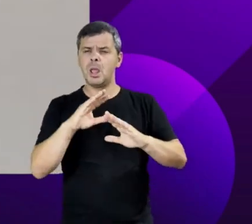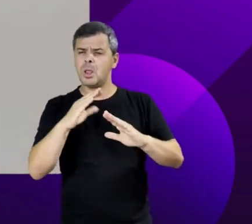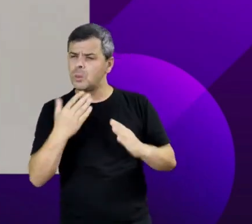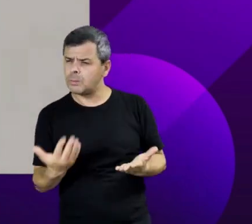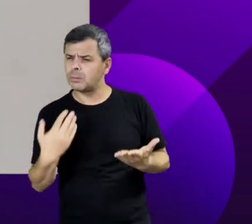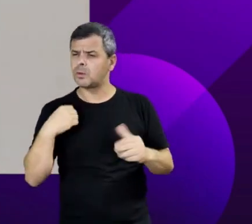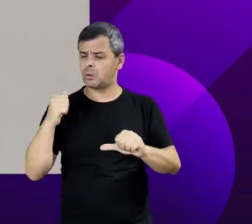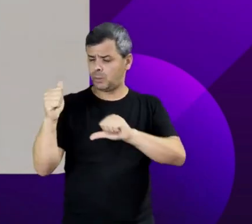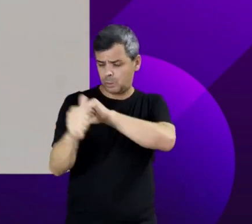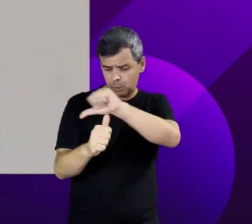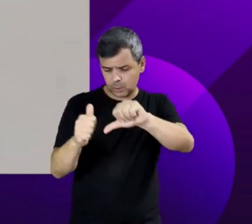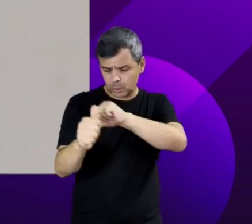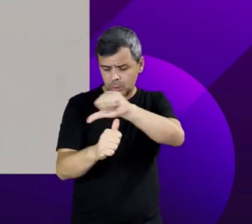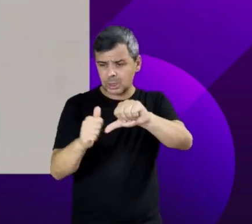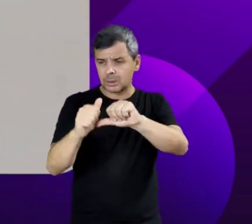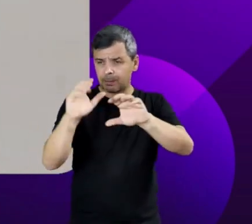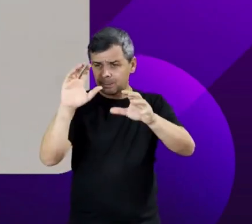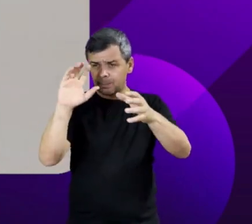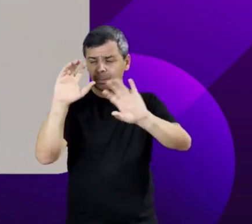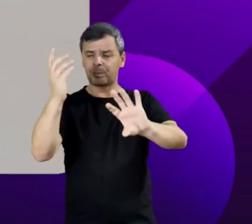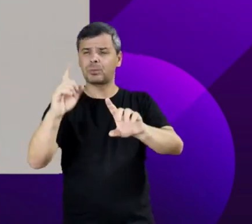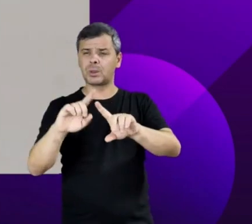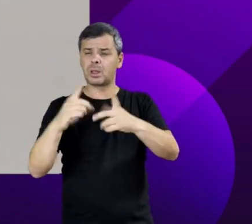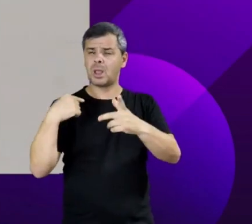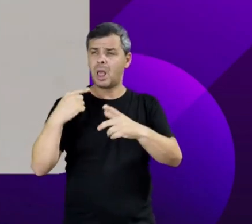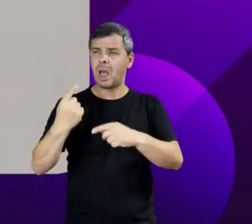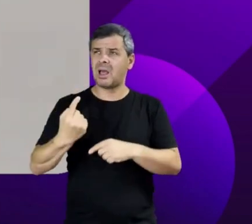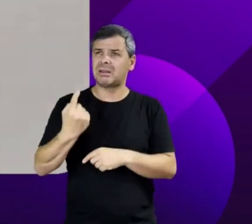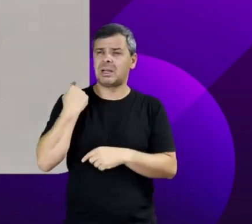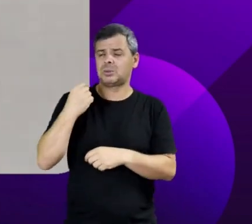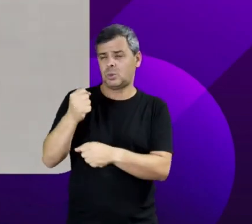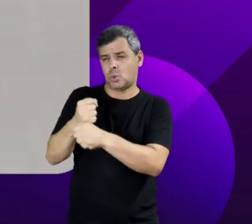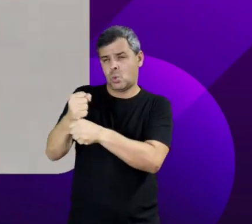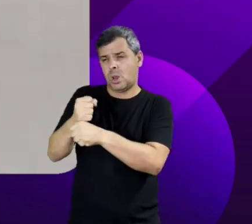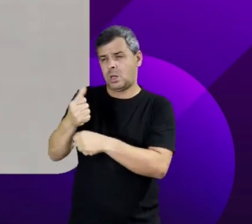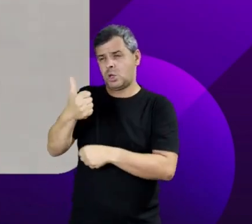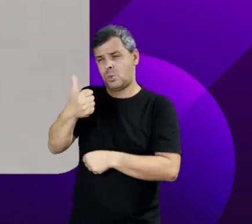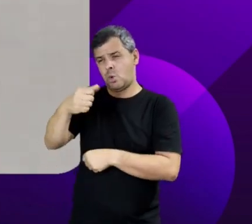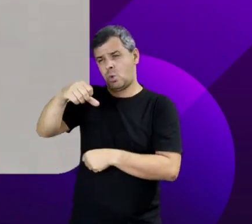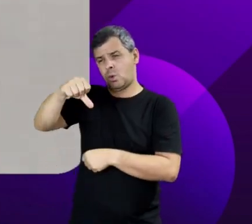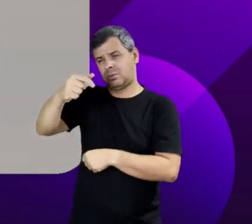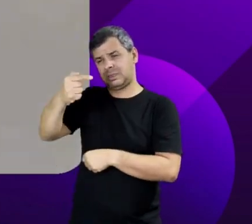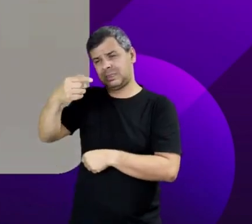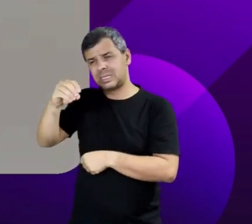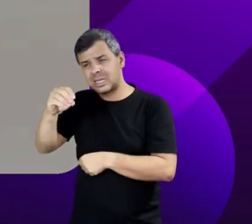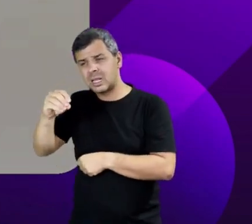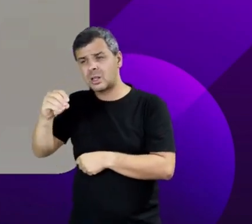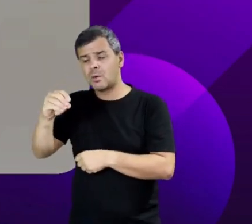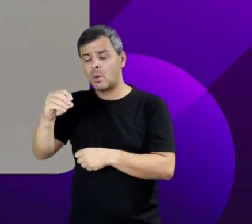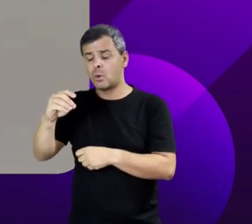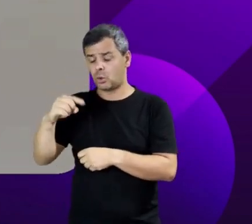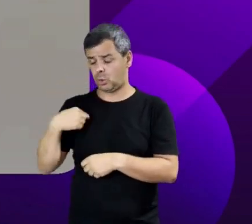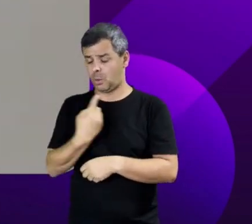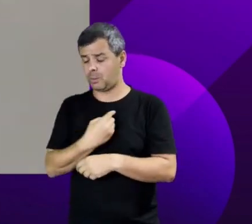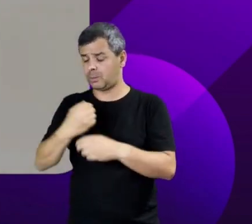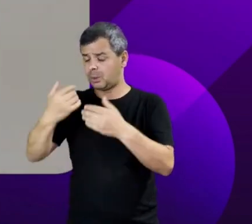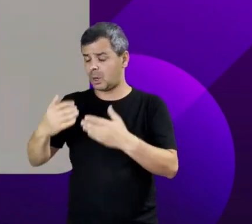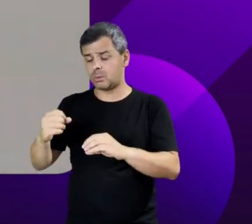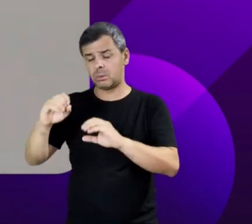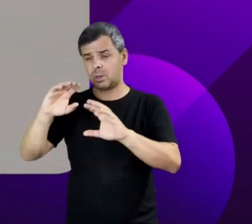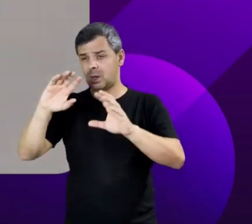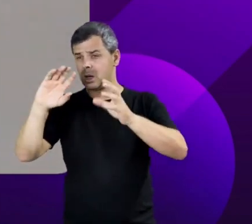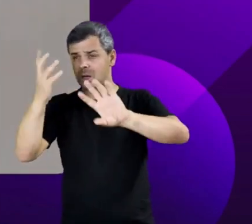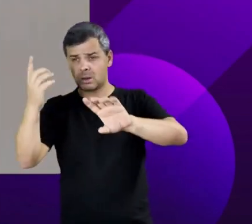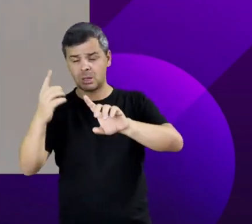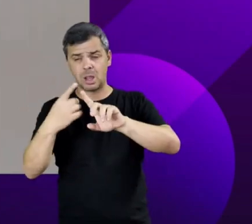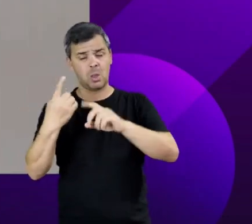fala em mudanças climáticas, a partir da década de 70, nós estamos falando em mudanças climáticas que não são as